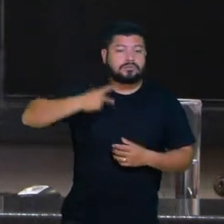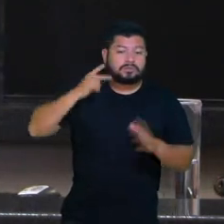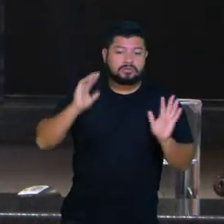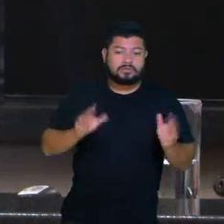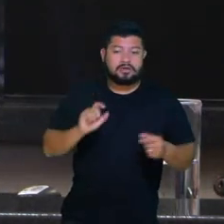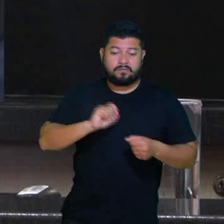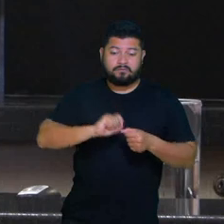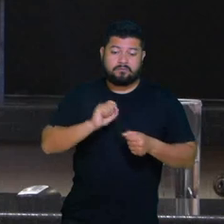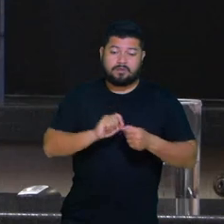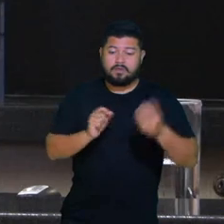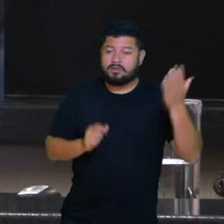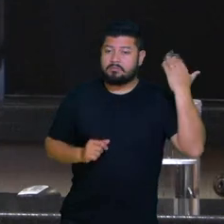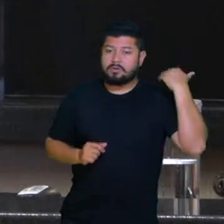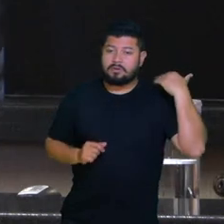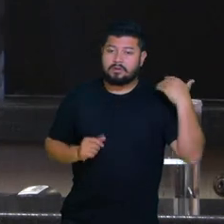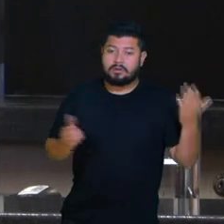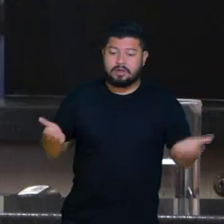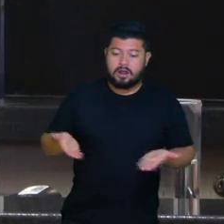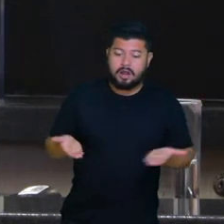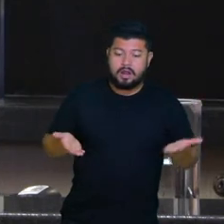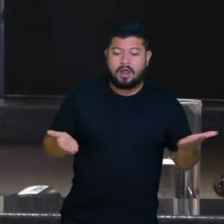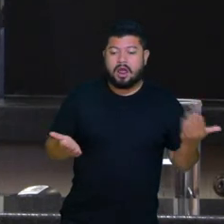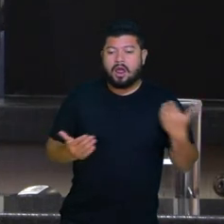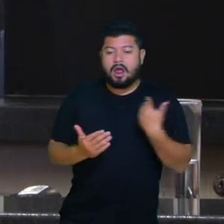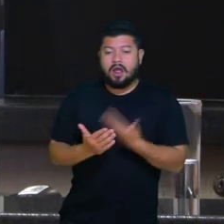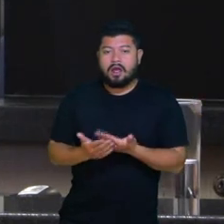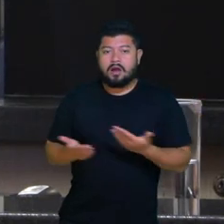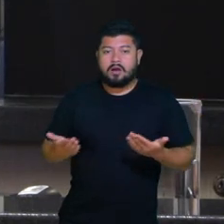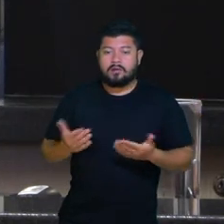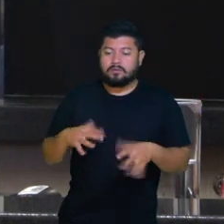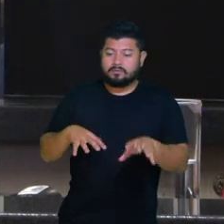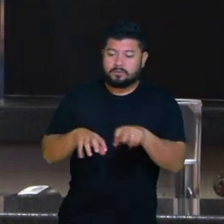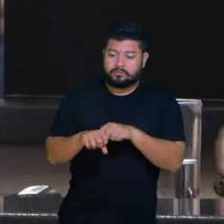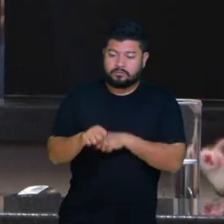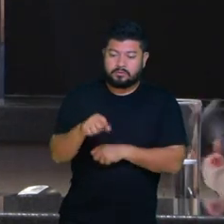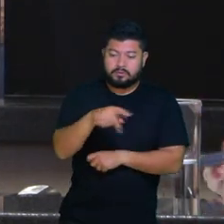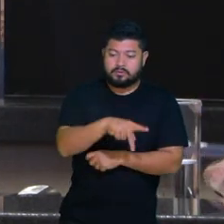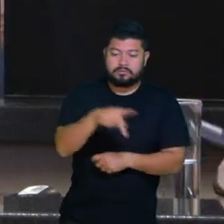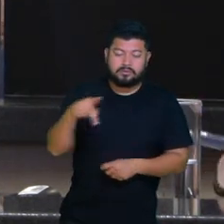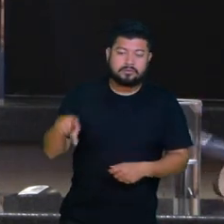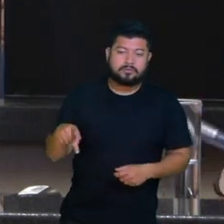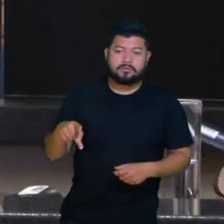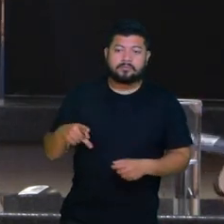e portanto eh da formação de professores tá